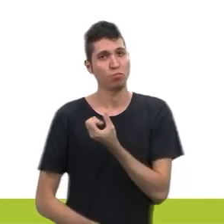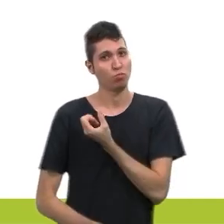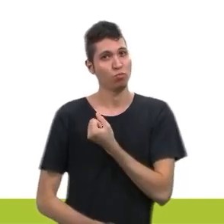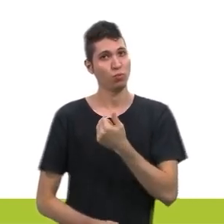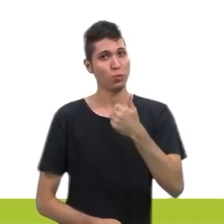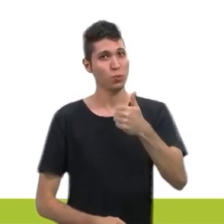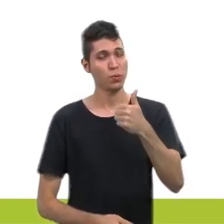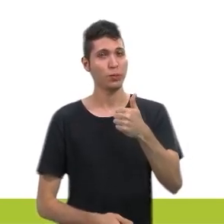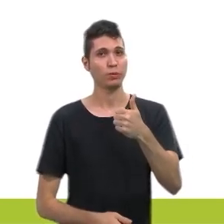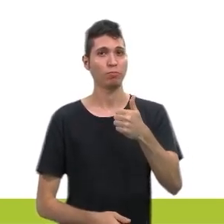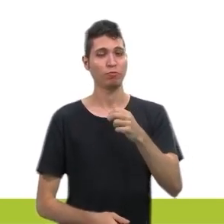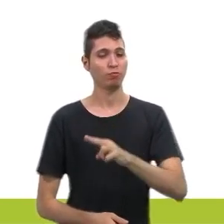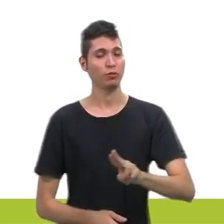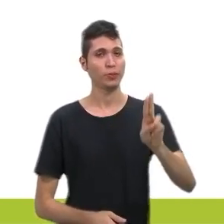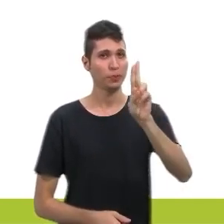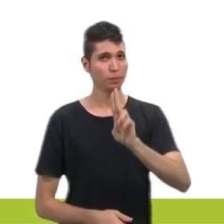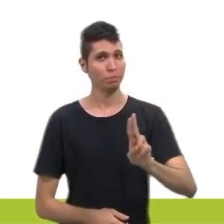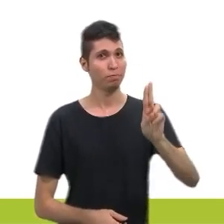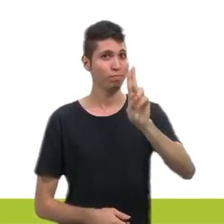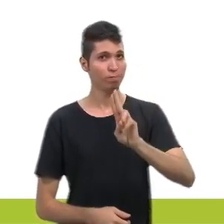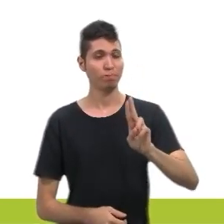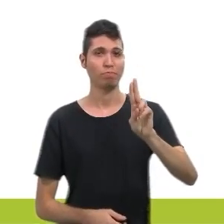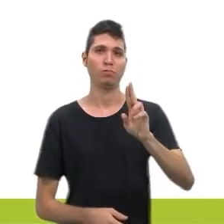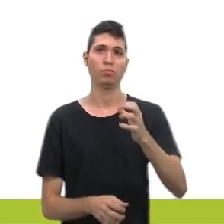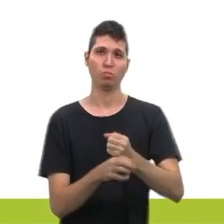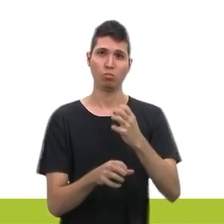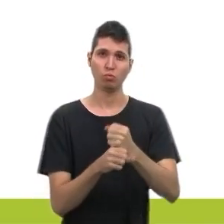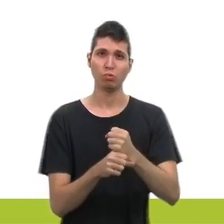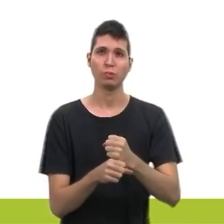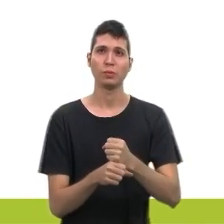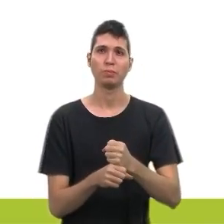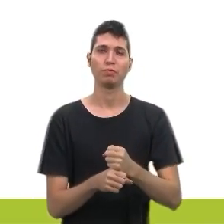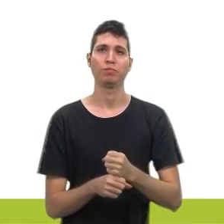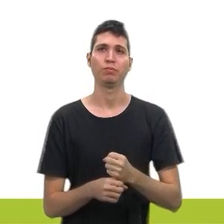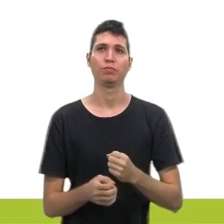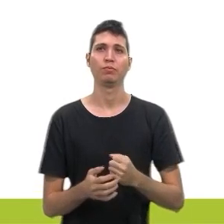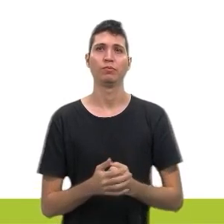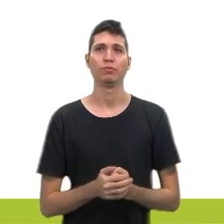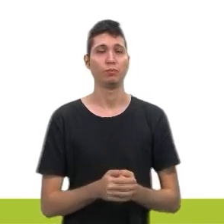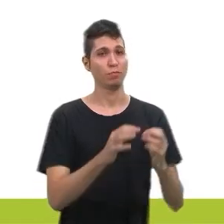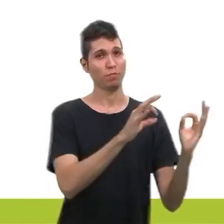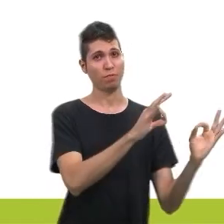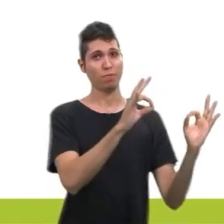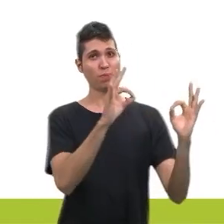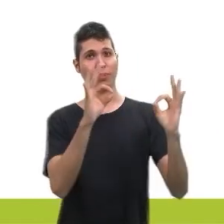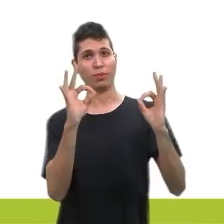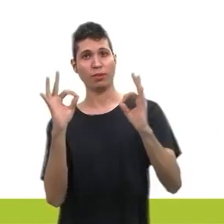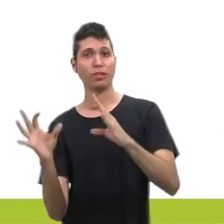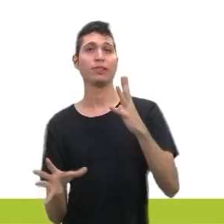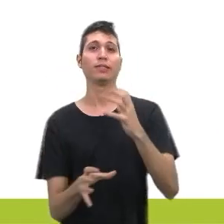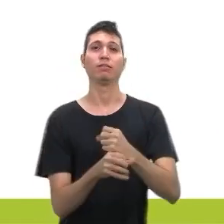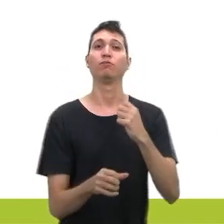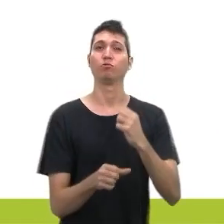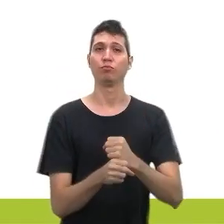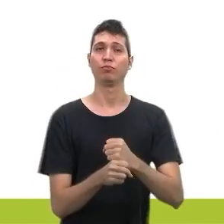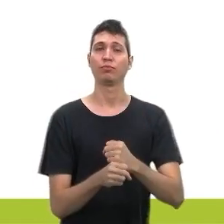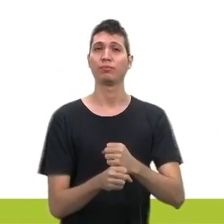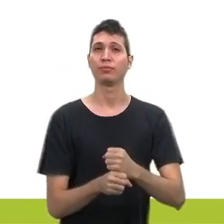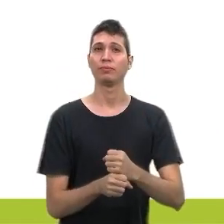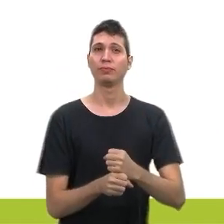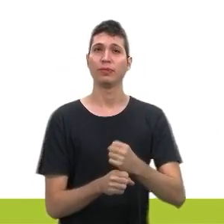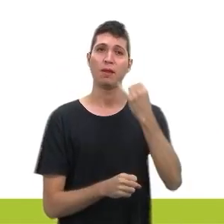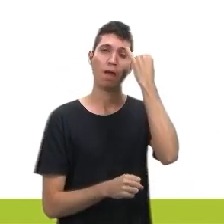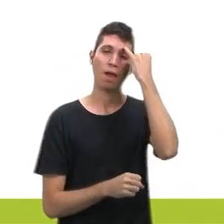dica de ouro para vocês usarem, tá bom? Olha as questões que eu tenho aqui, ó. Na ordem que foi estabelecida, a gente calculou a ideia